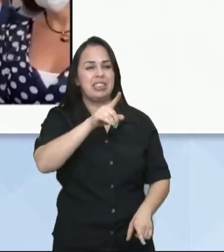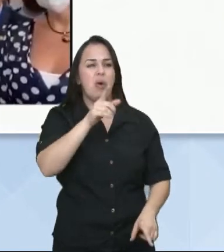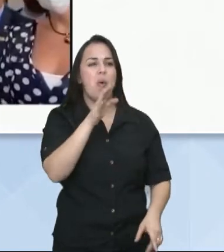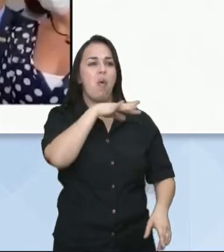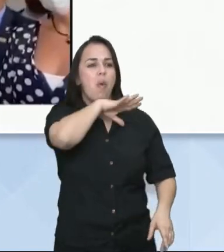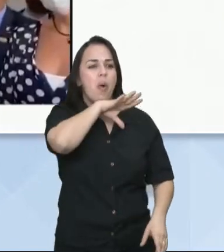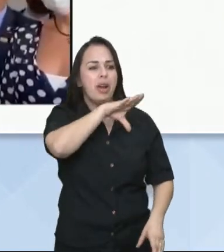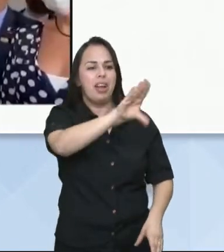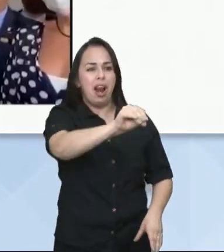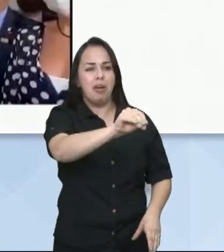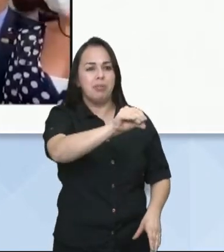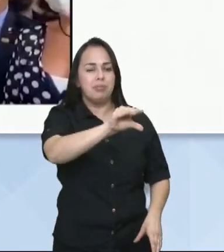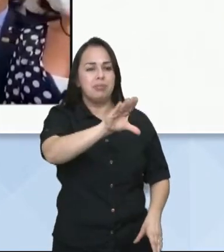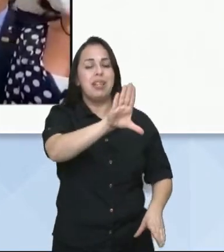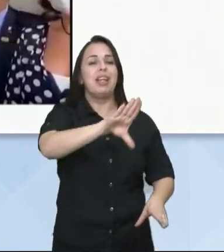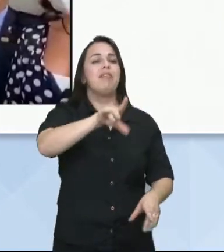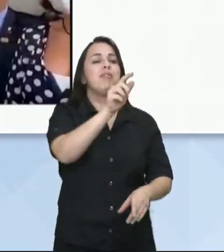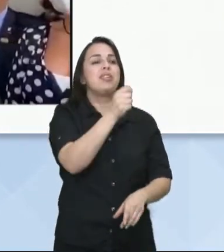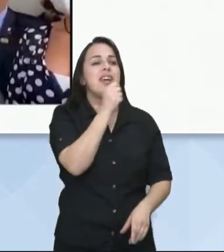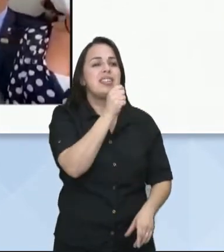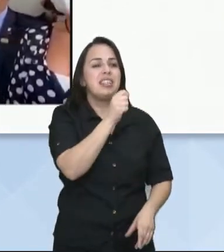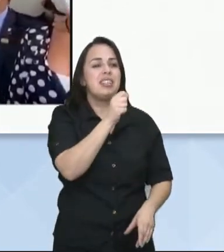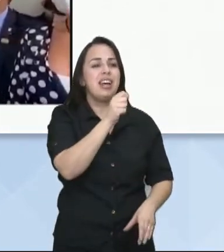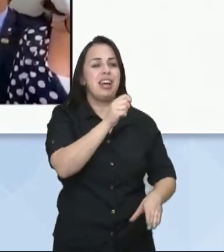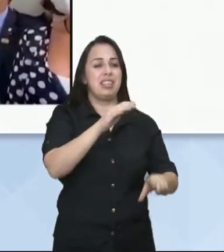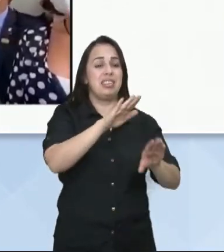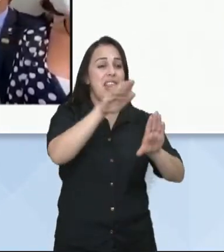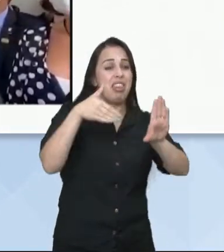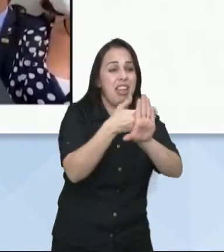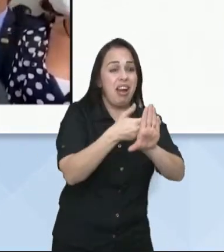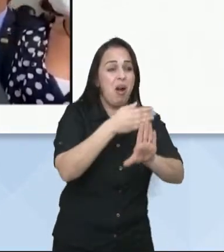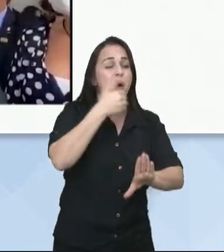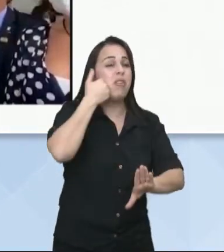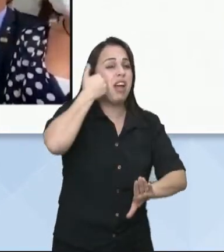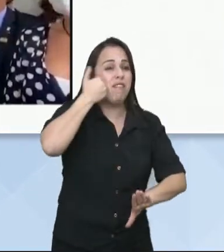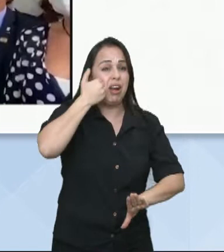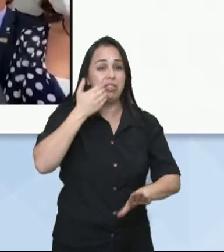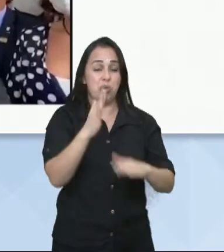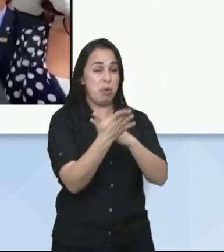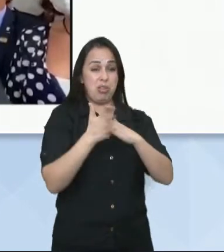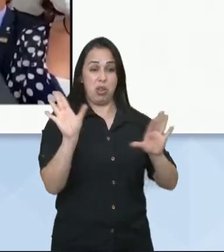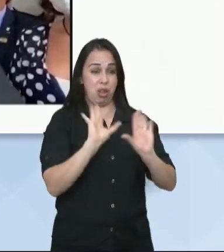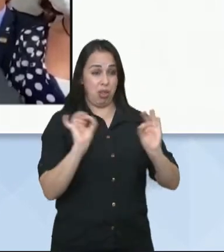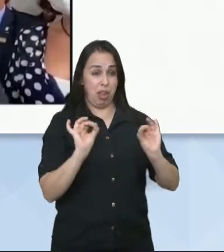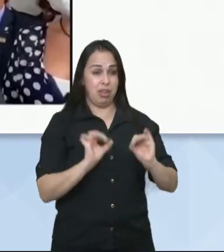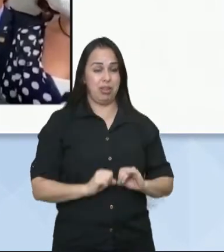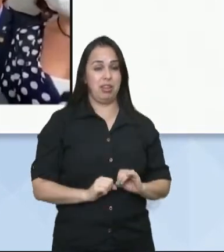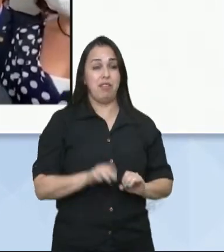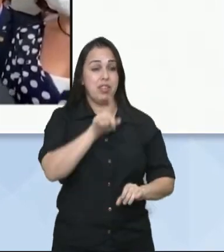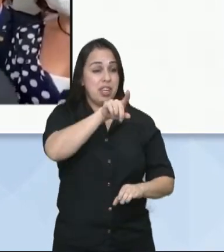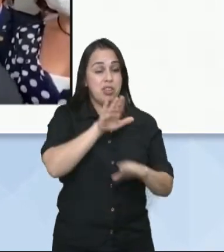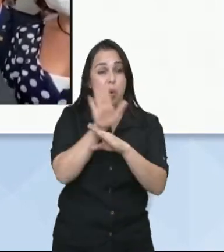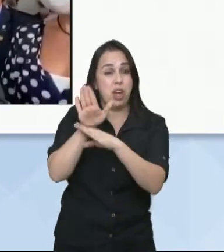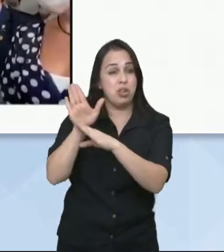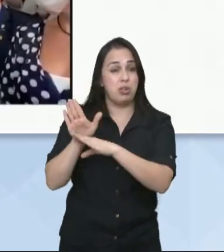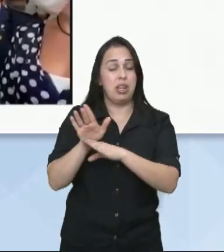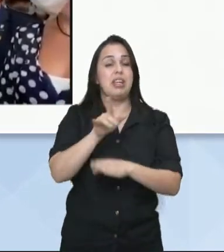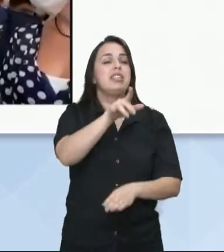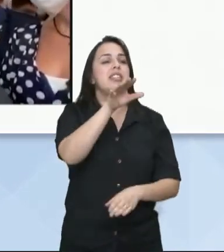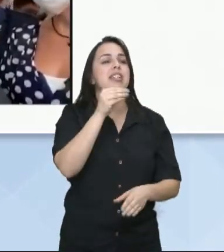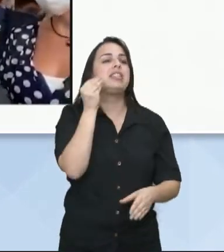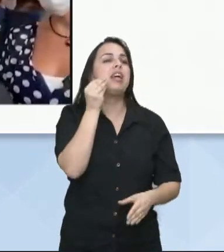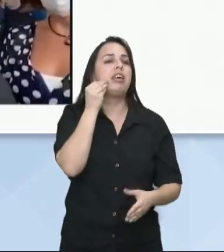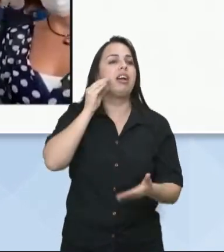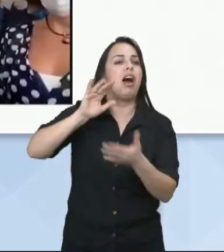são jornalismo, canalha, vocês fazem. Canalha, que não ajudam em nada. Vocês não ajudam em nada. Vocês destroem a família